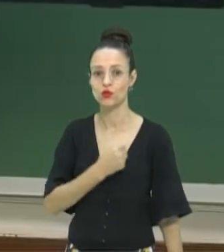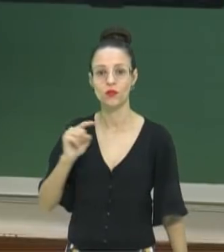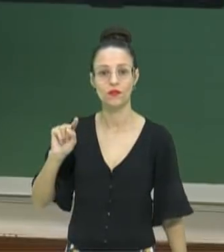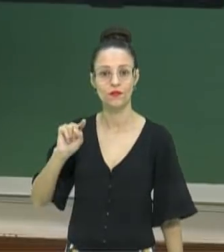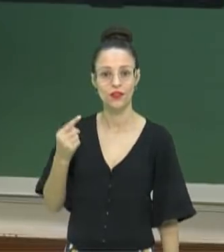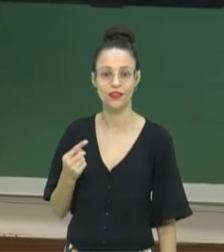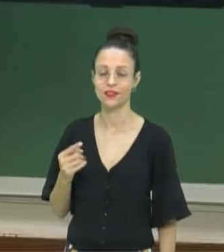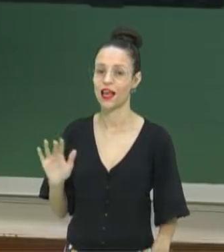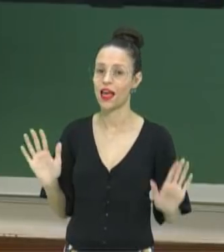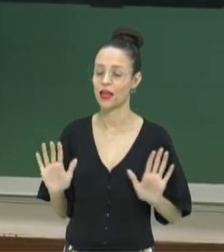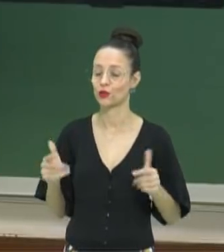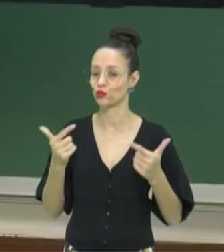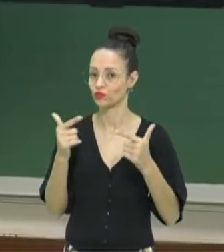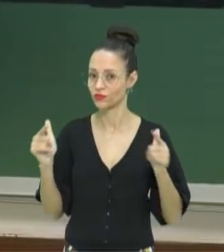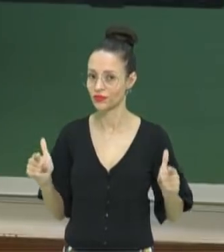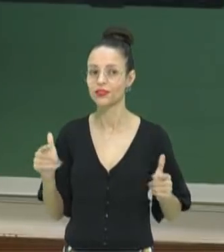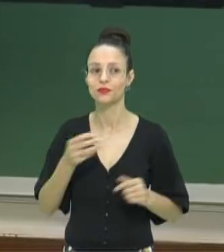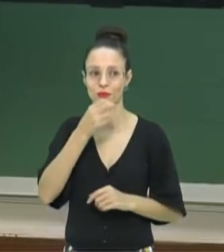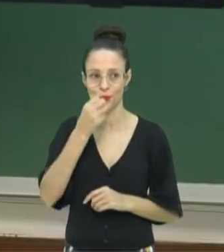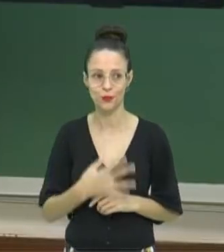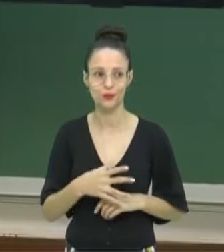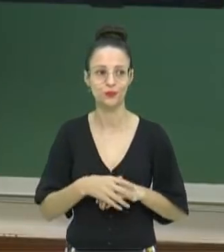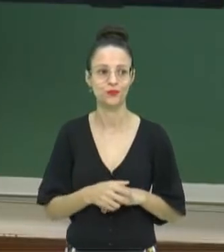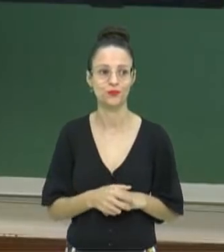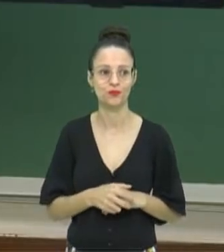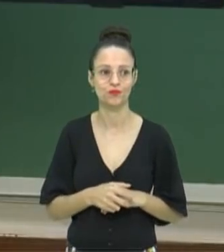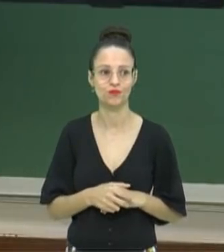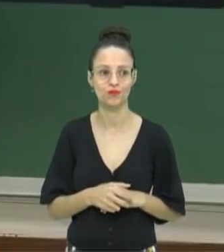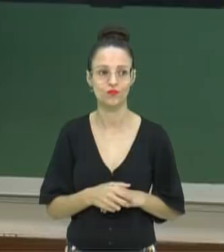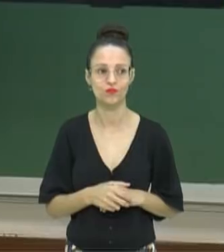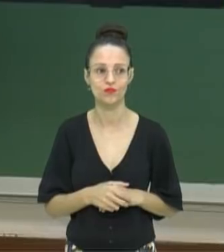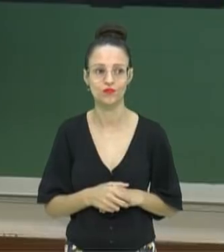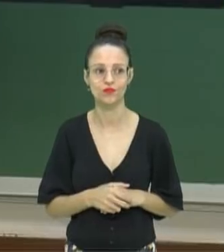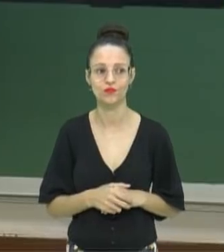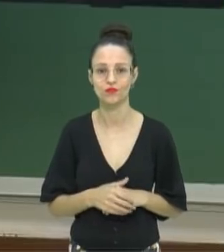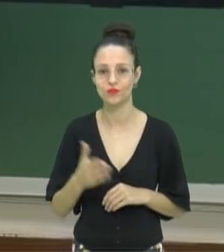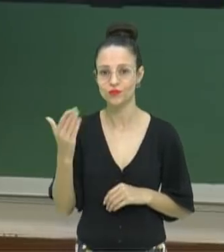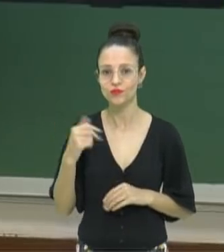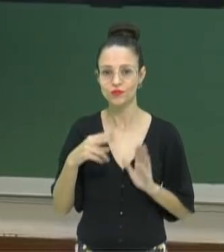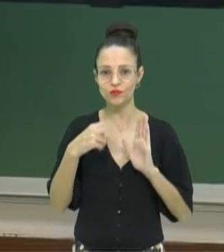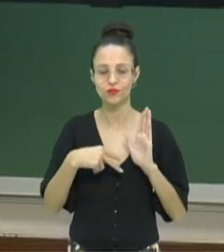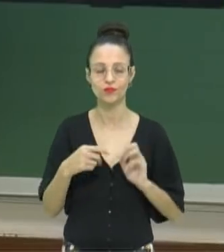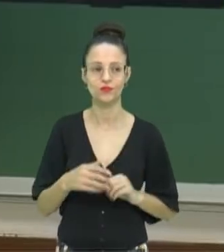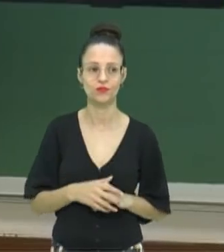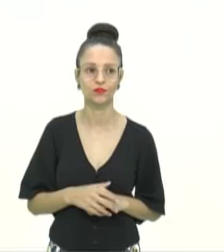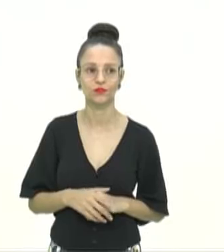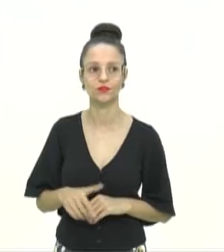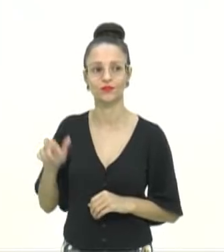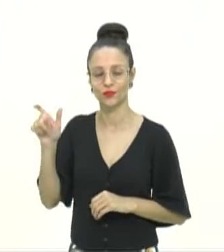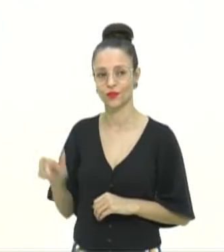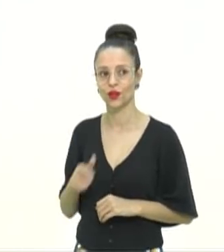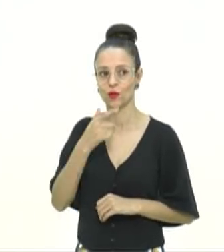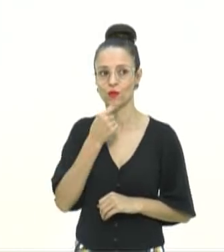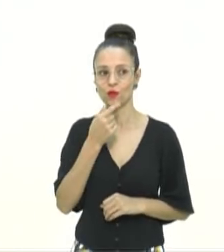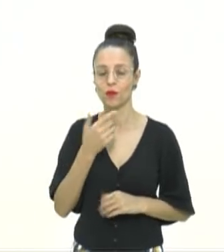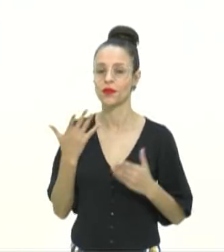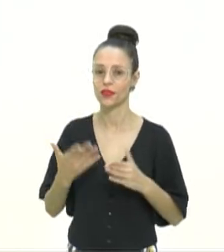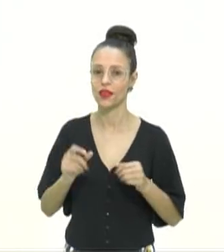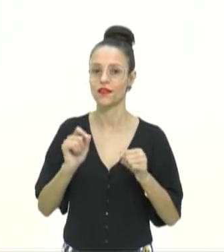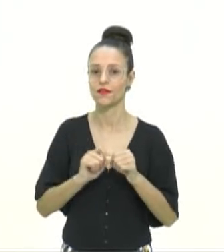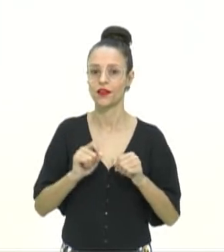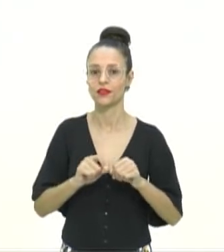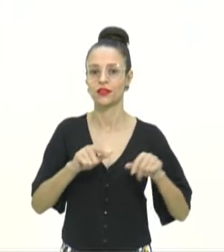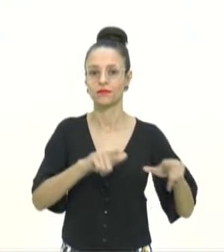decimal diminui bastante. Vamos ler aqui. Marcelo quer colocar piso